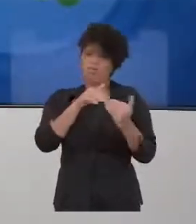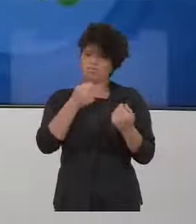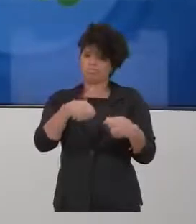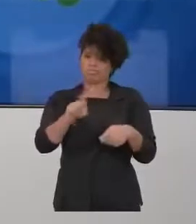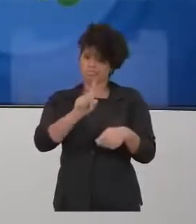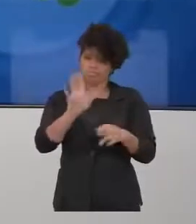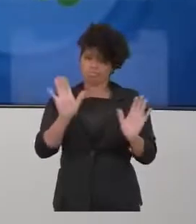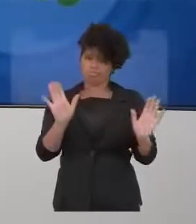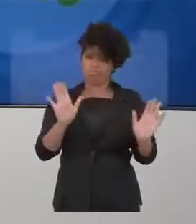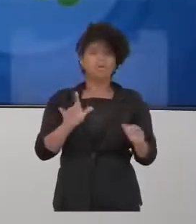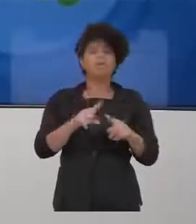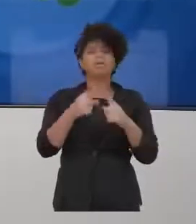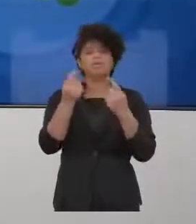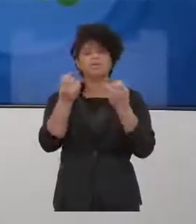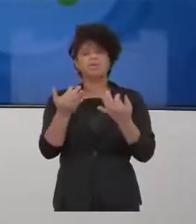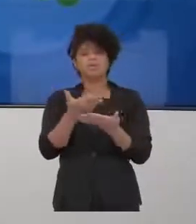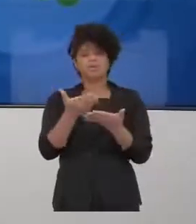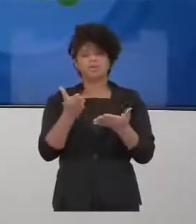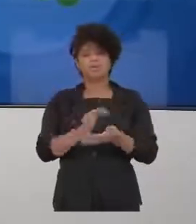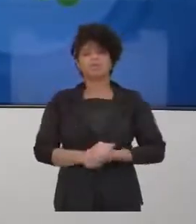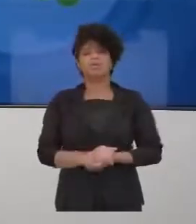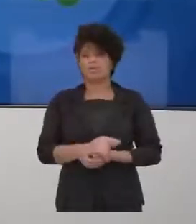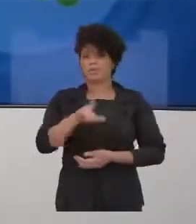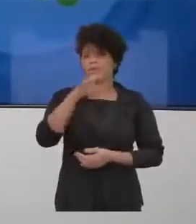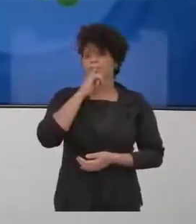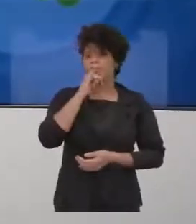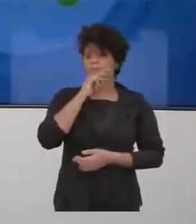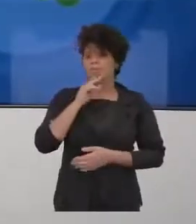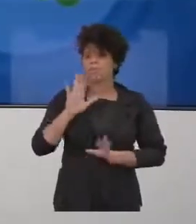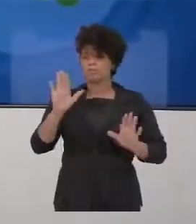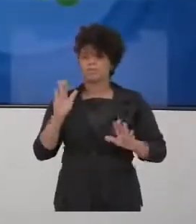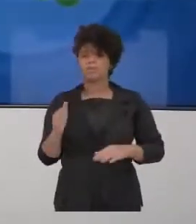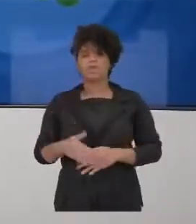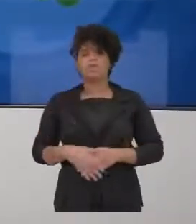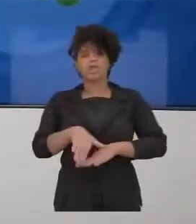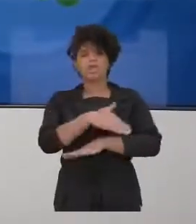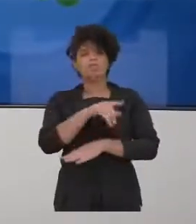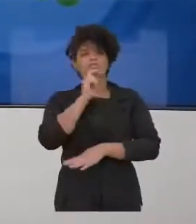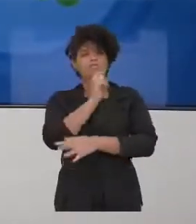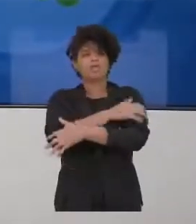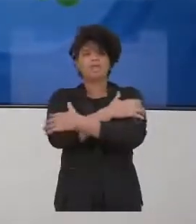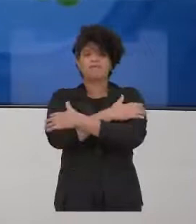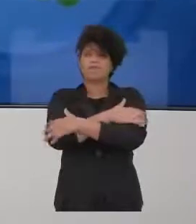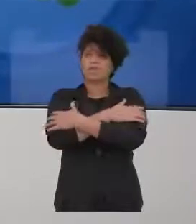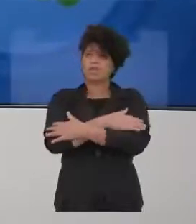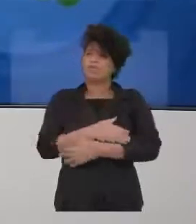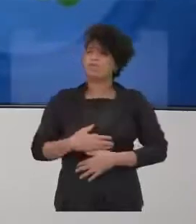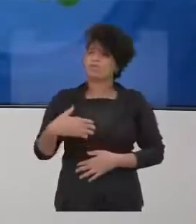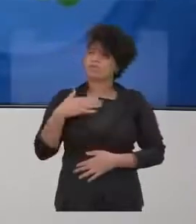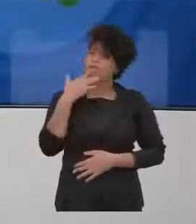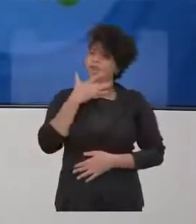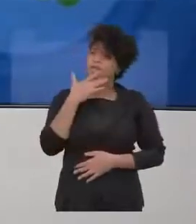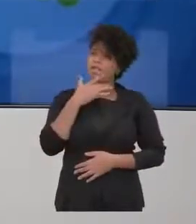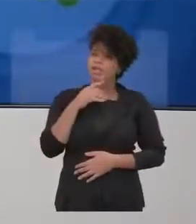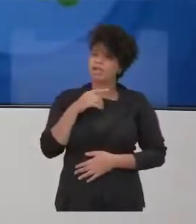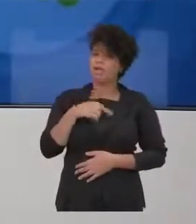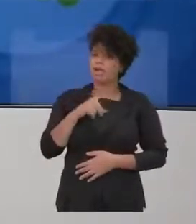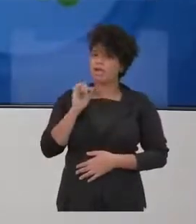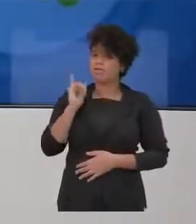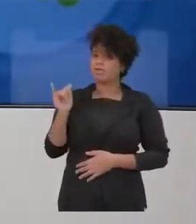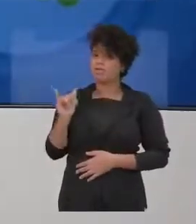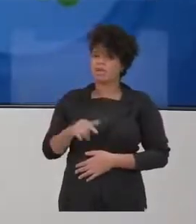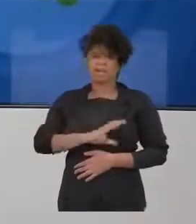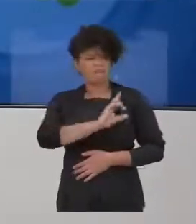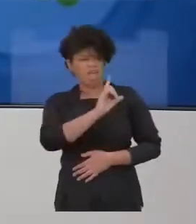vocês. Você chega na rua e fala, olha, tô com frio. O frio é gostoso, né? Alguém fala, não, o frio é ruim. Olha,